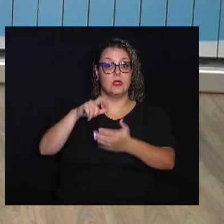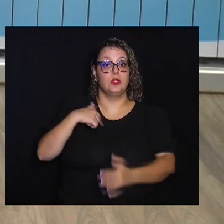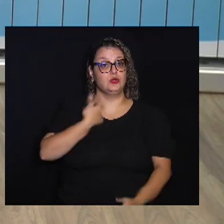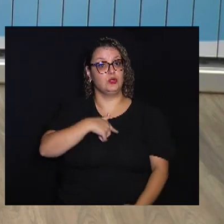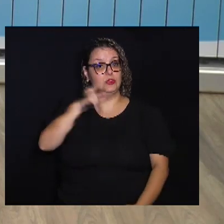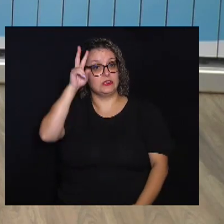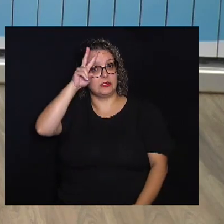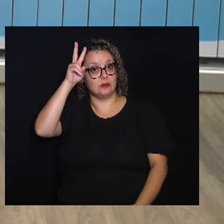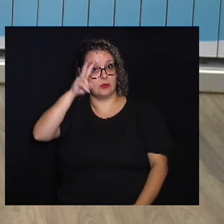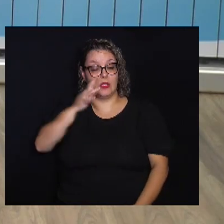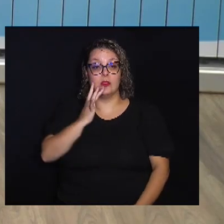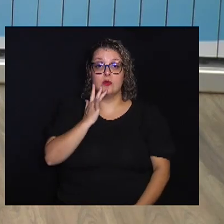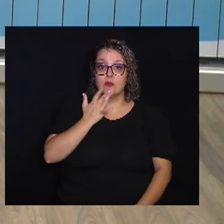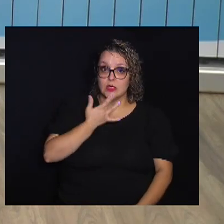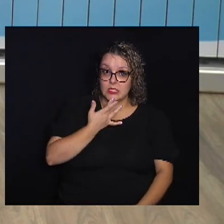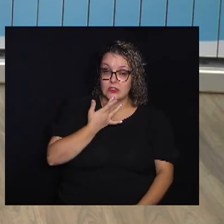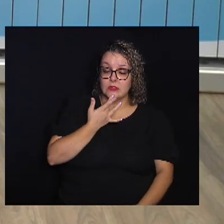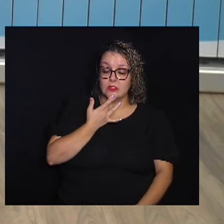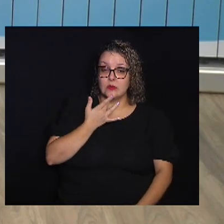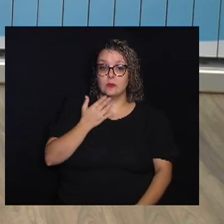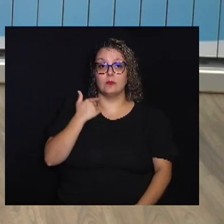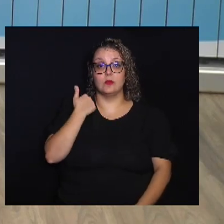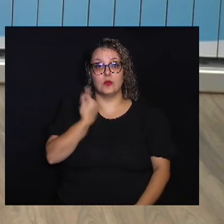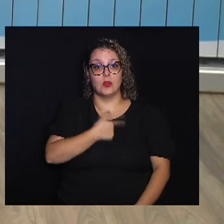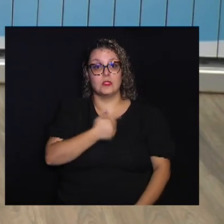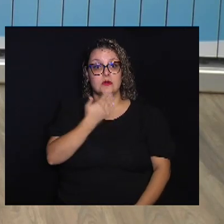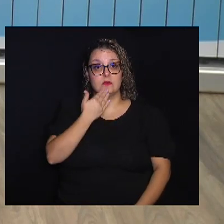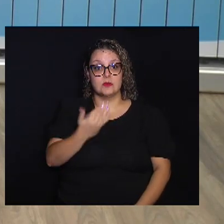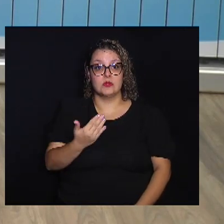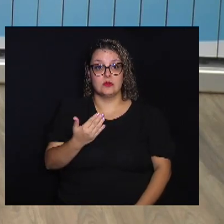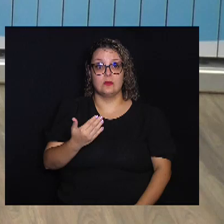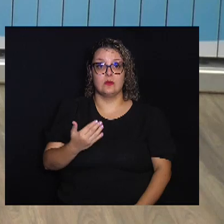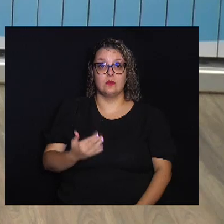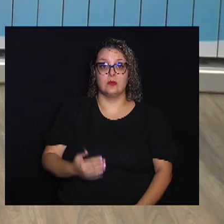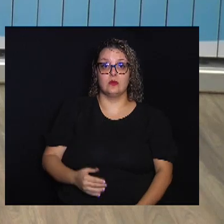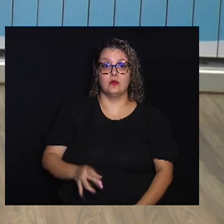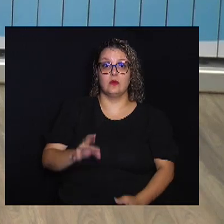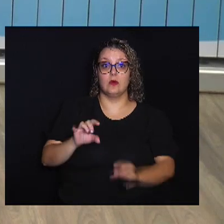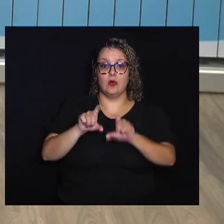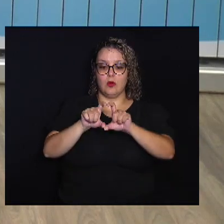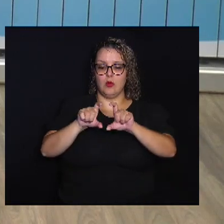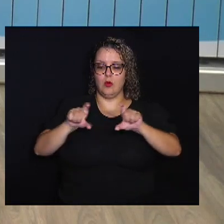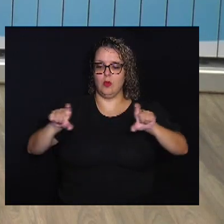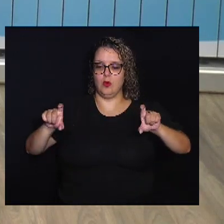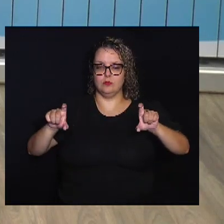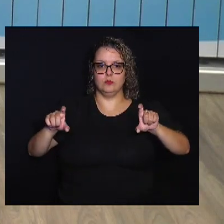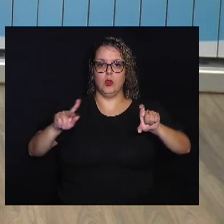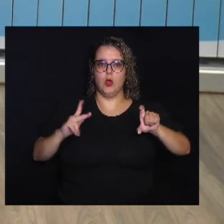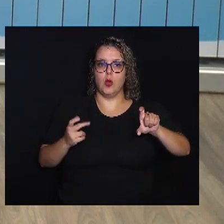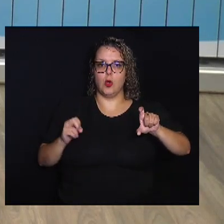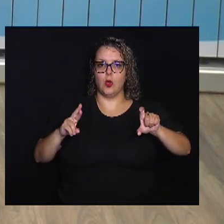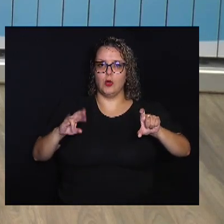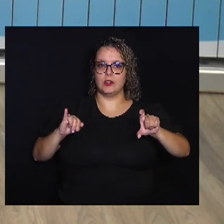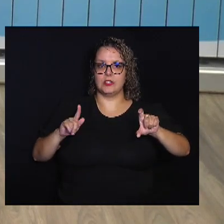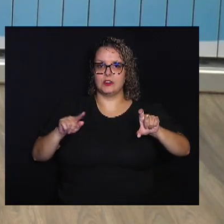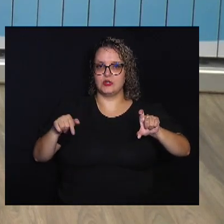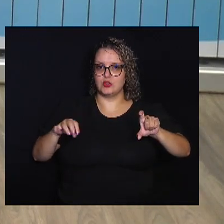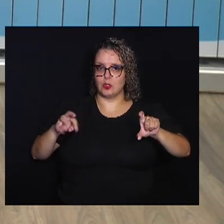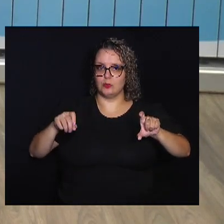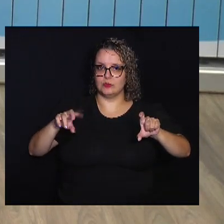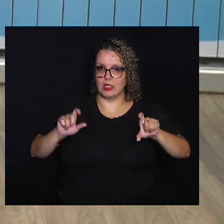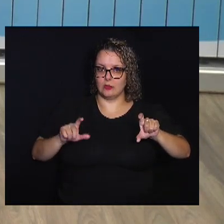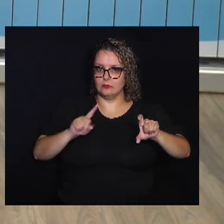que, preferencialmente, nós pedimos a foto na versão horizontal, que fica mais legal para a gente colocar aqui na